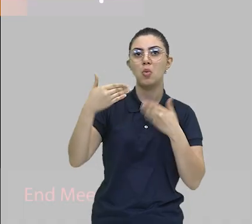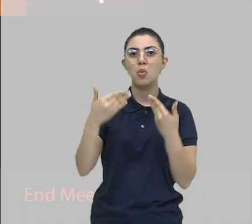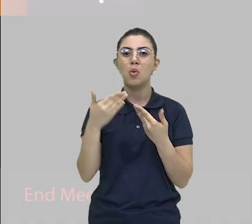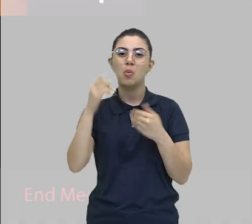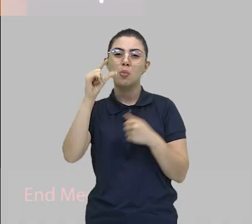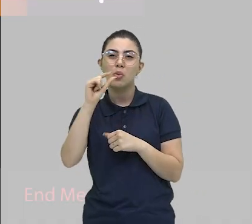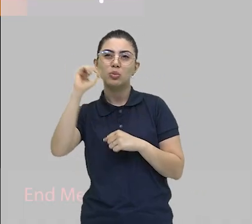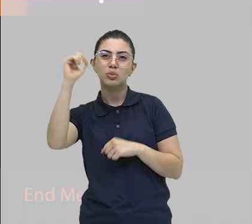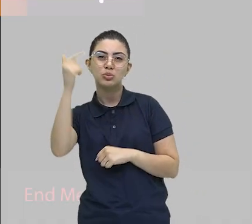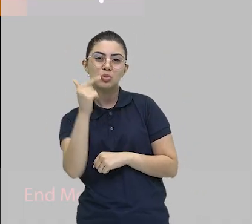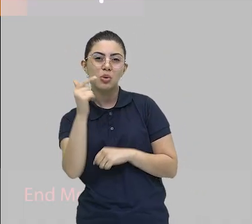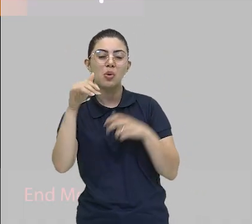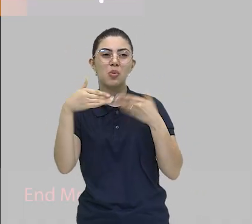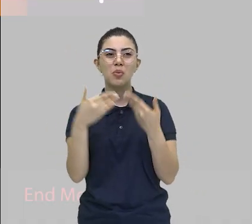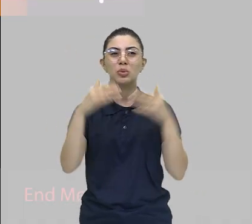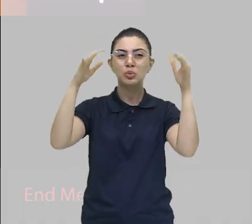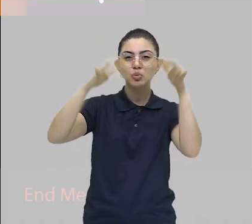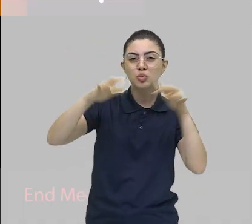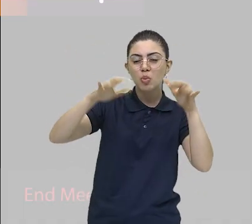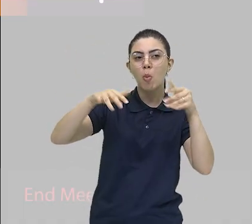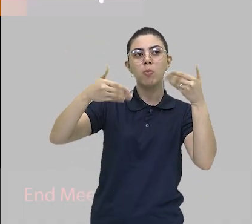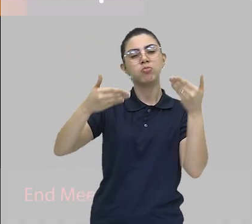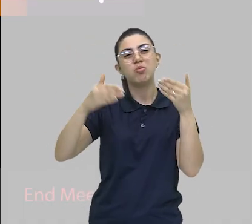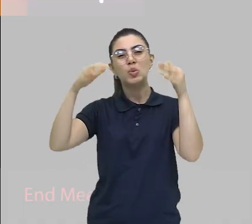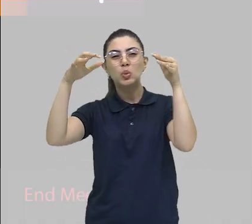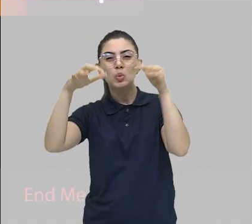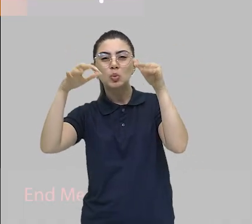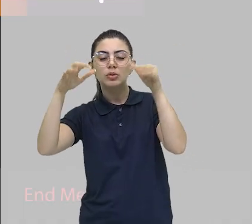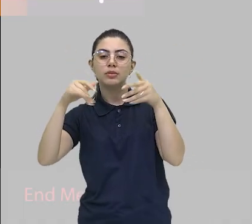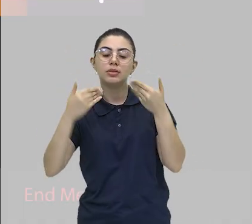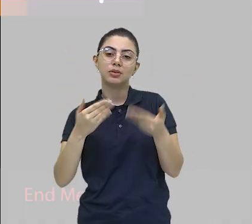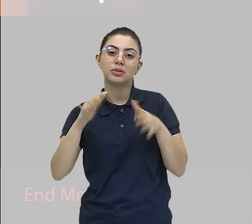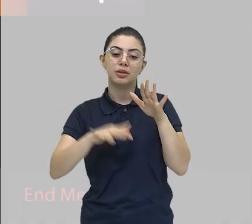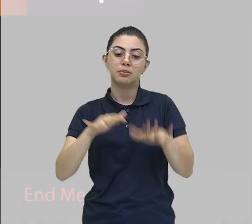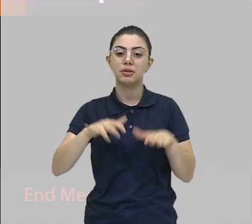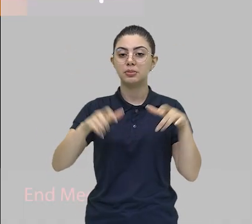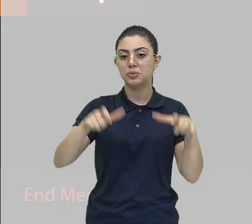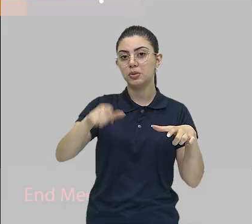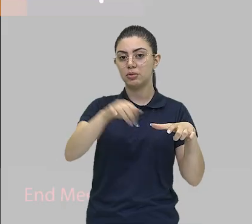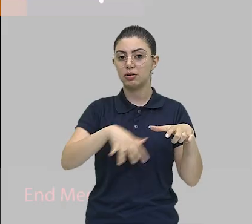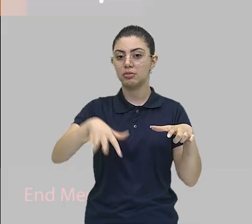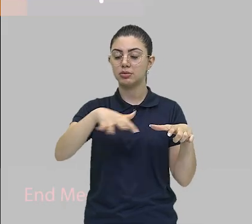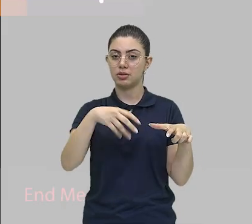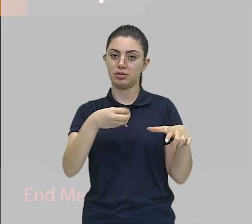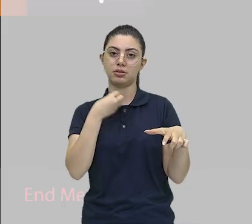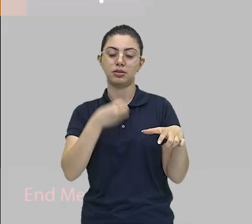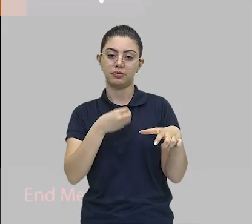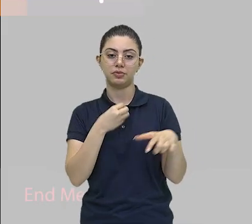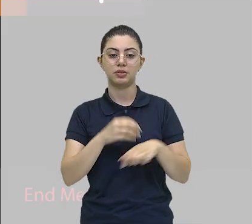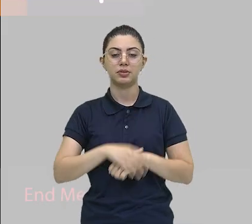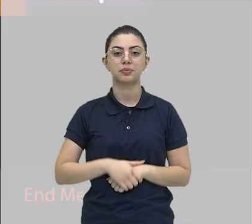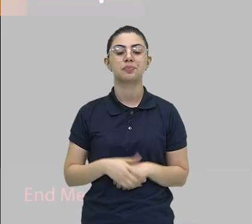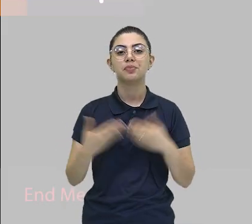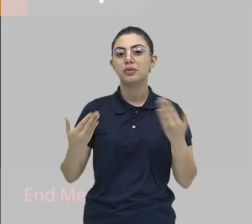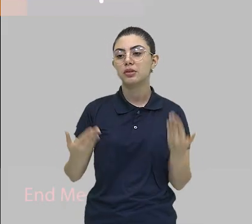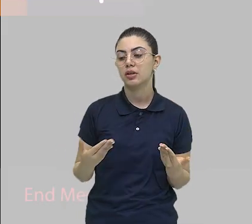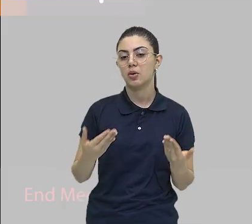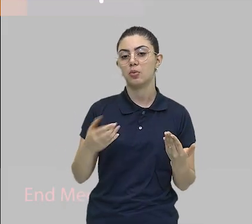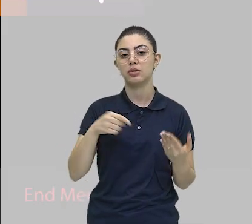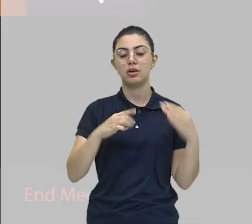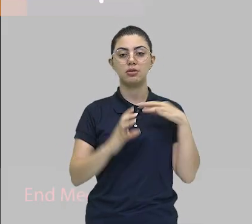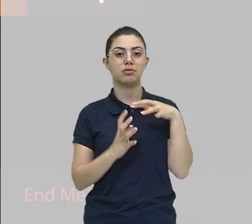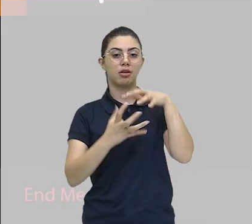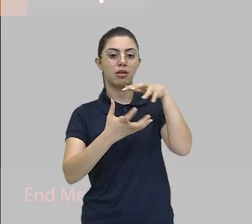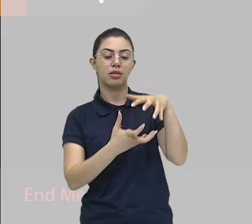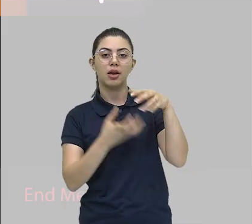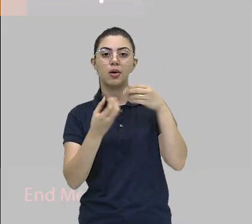pouca chuva. E também nos habitats. Um habitat é o local onde esses seres vivos vivem. Então nós temos aí no no globo terrestre,